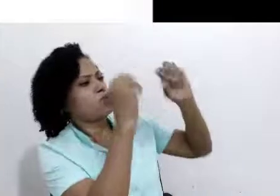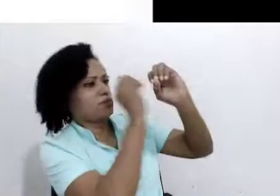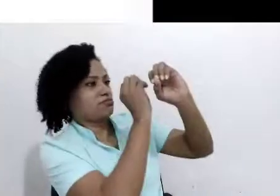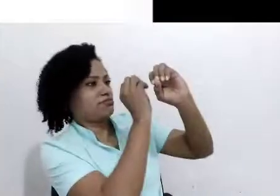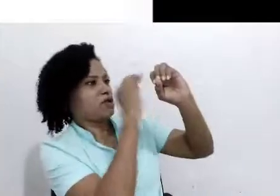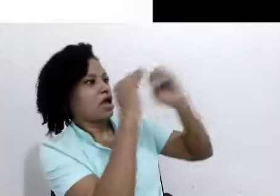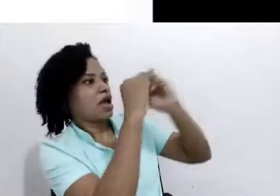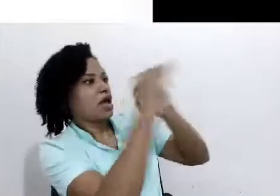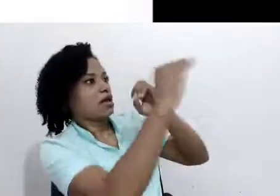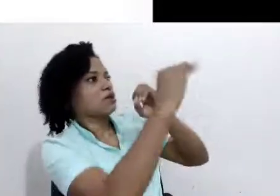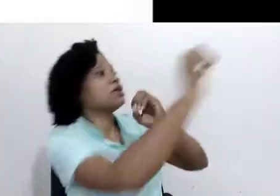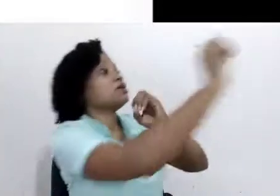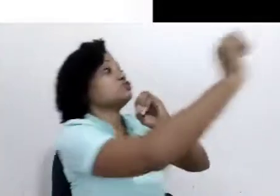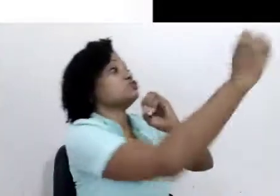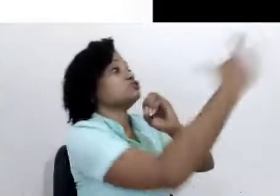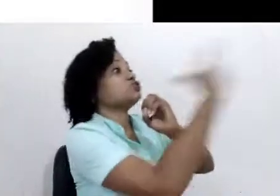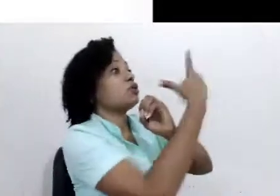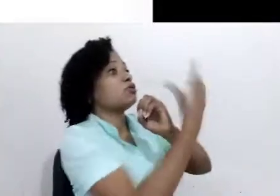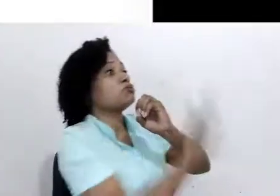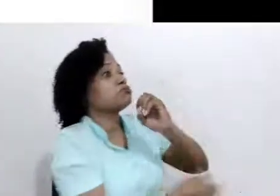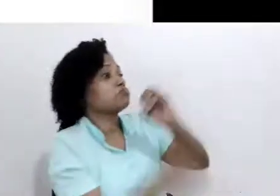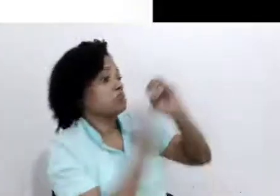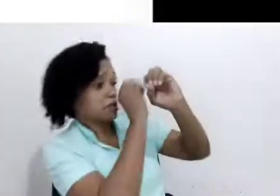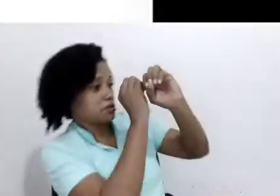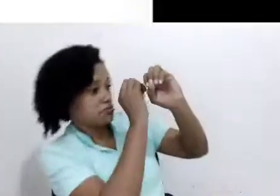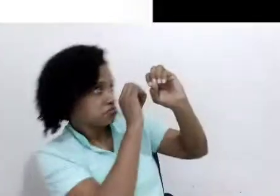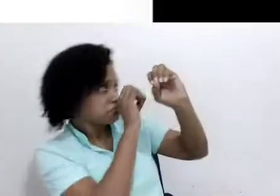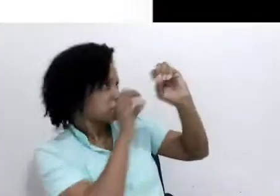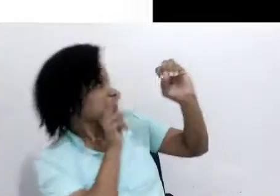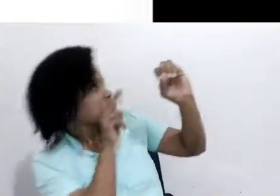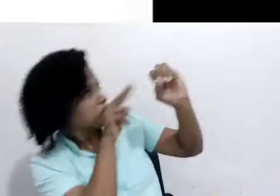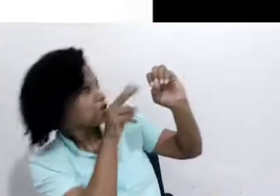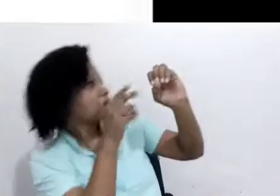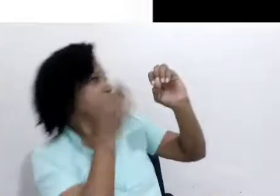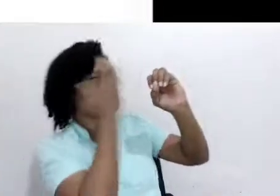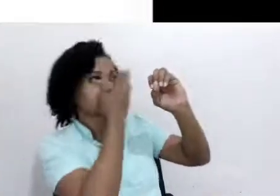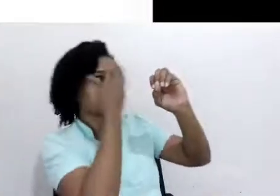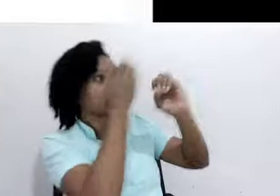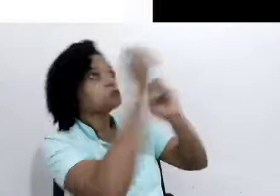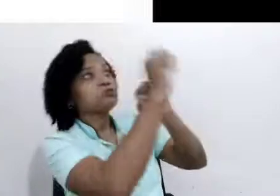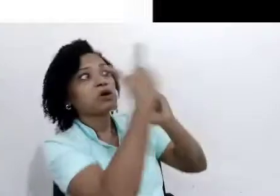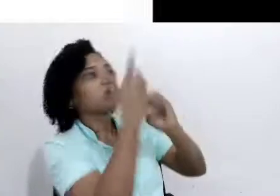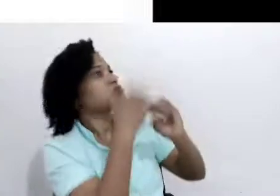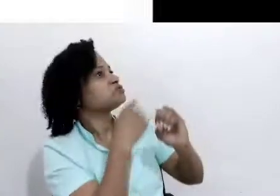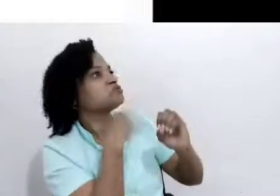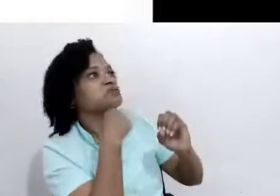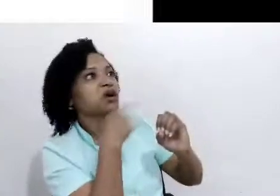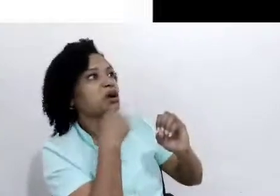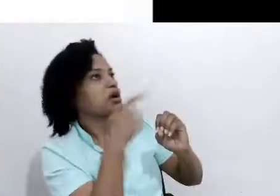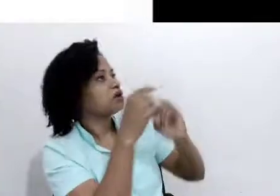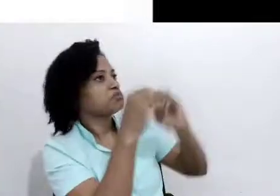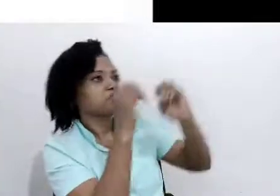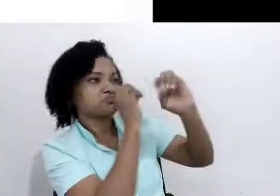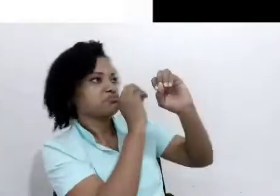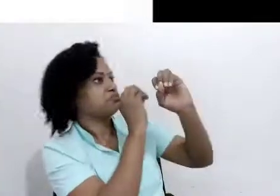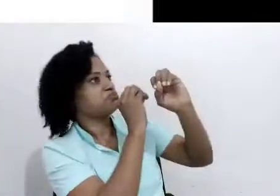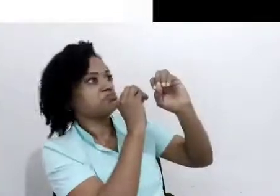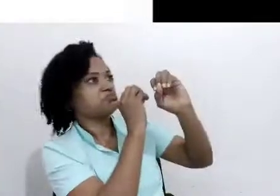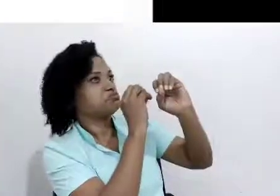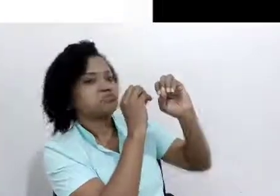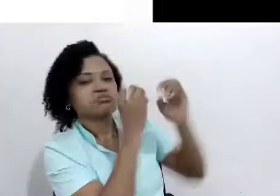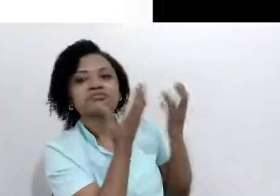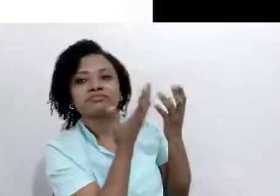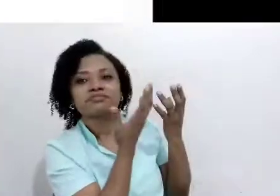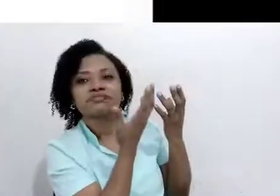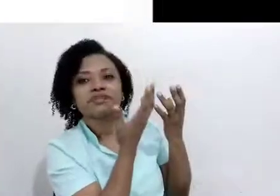região de sombra, a Lua está fazendo sombra aqui na Terra, nesse local aqui a gente não consegue enxergar o Sol. Os raios de luz